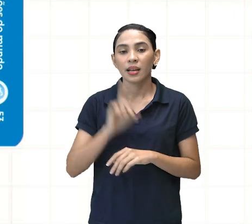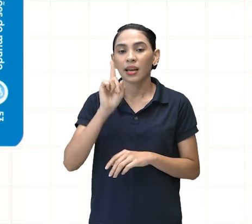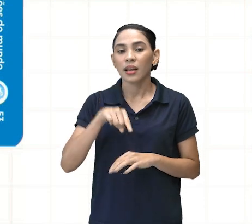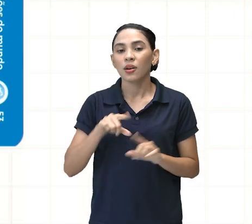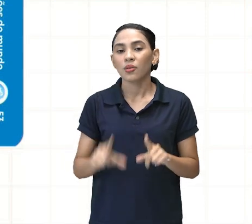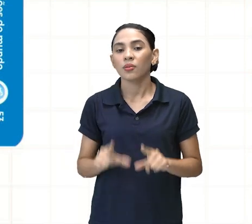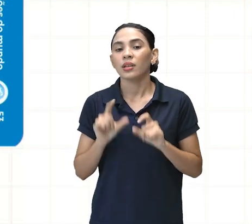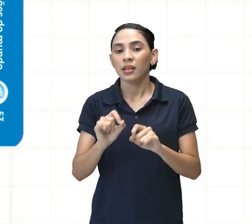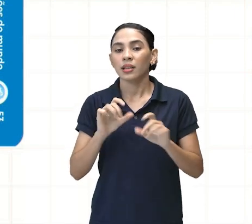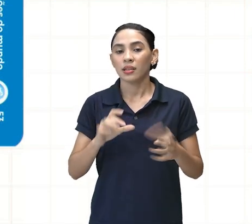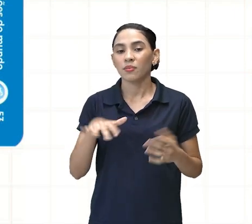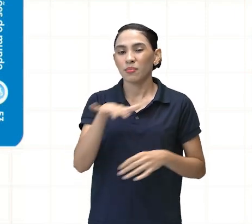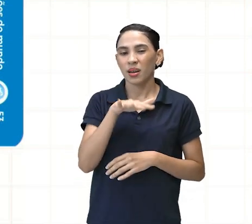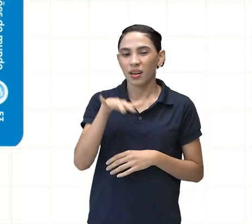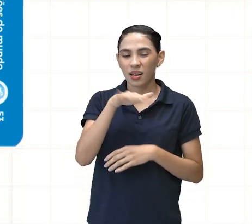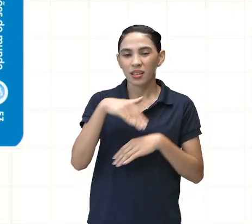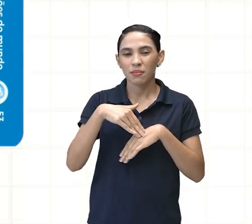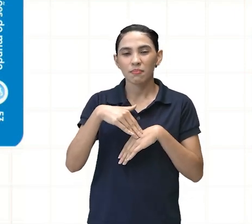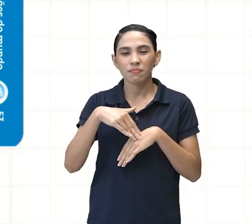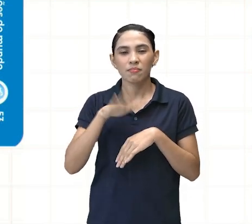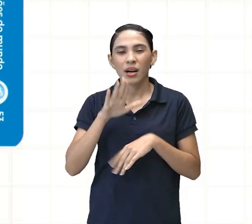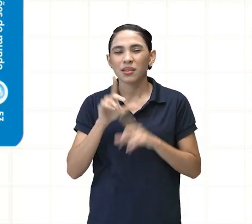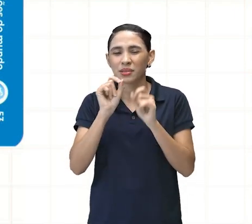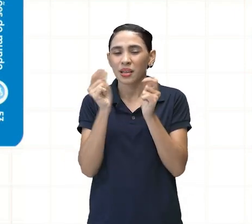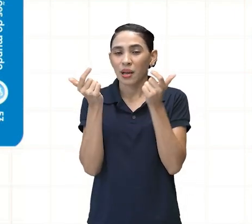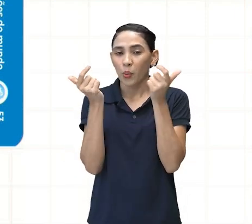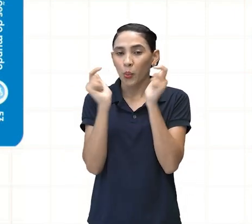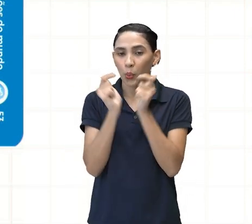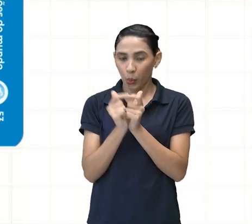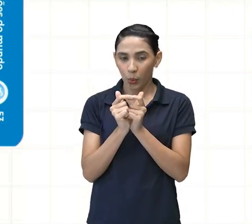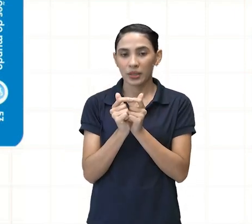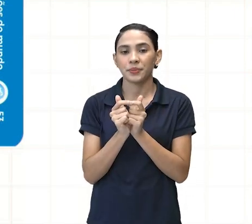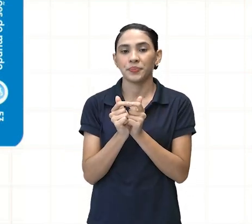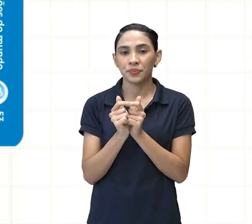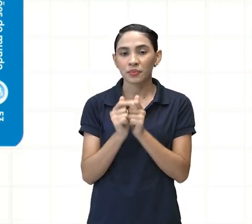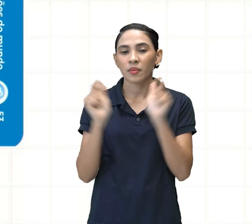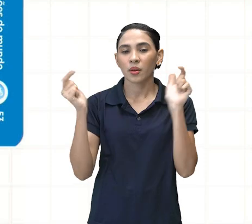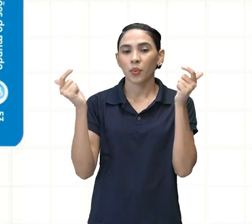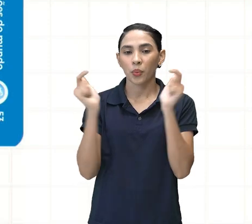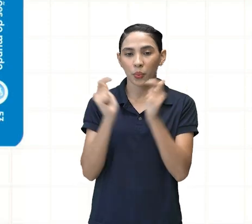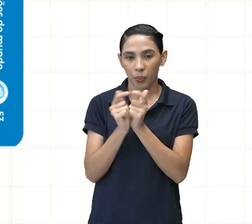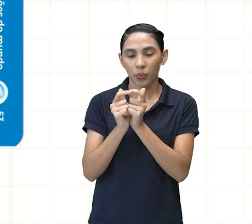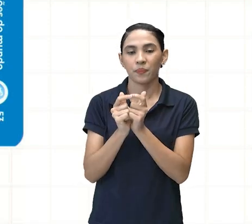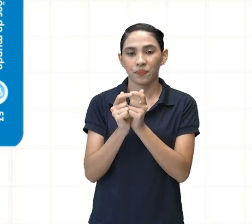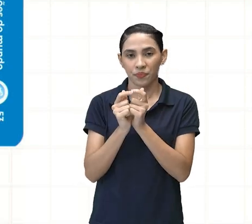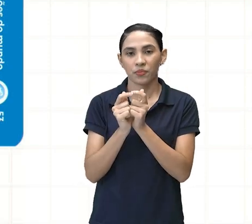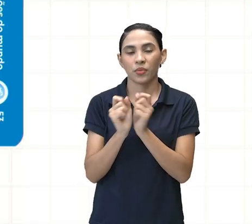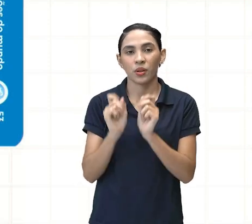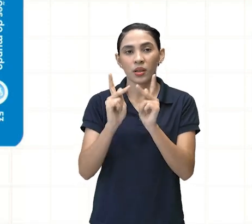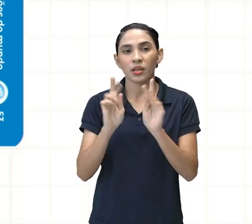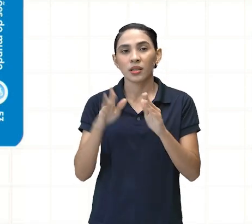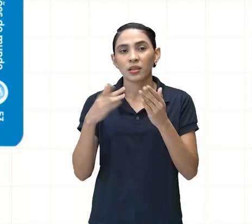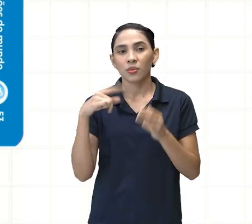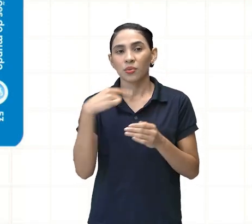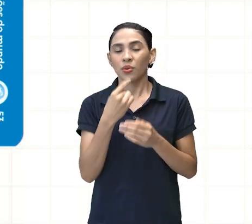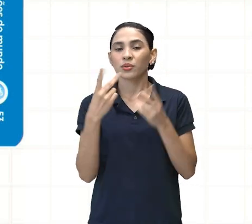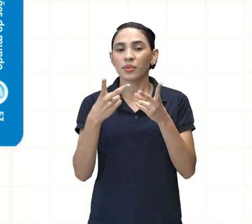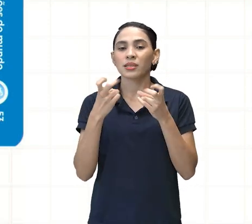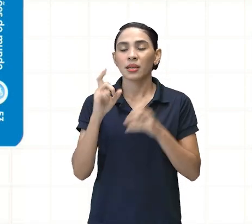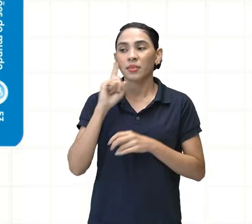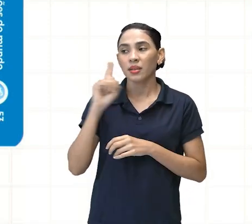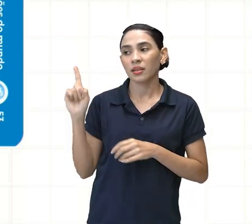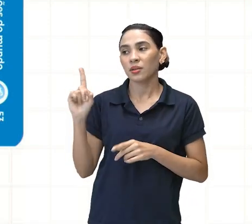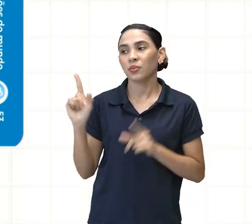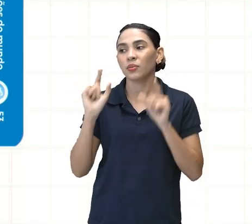estar aqui em uma área bem pequena, uma extensão bem menor, tá bom? Então, a gente observa